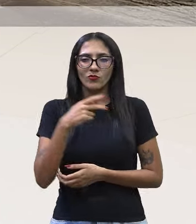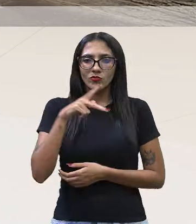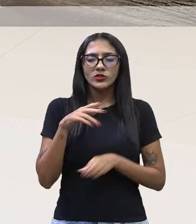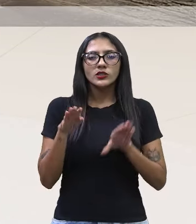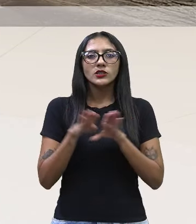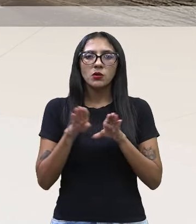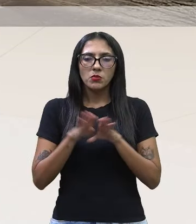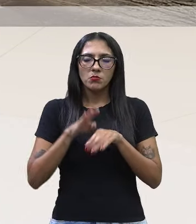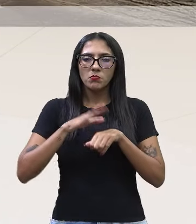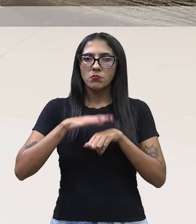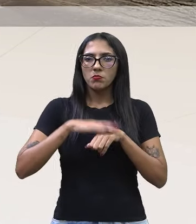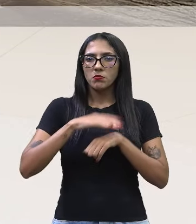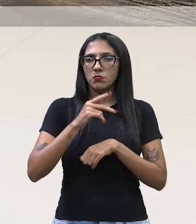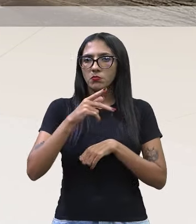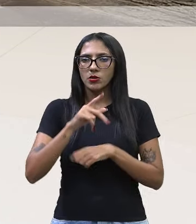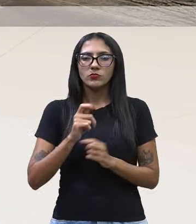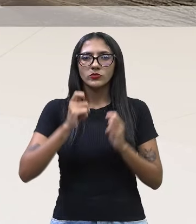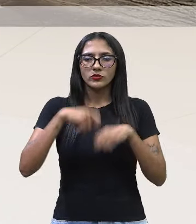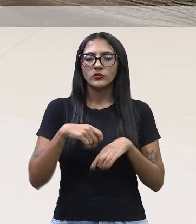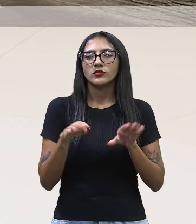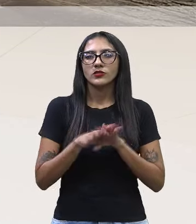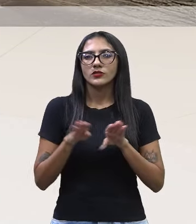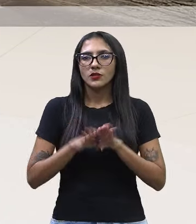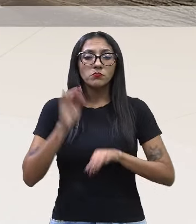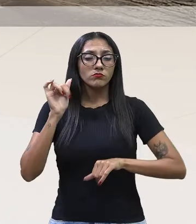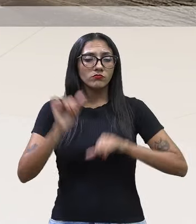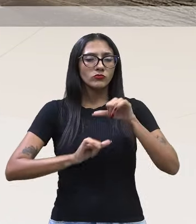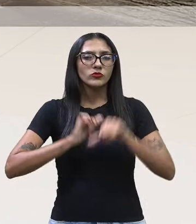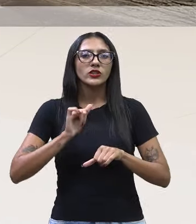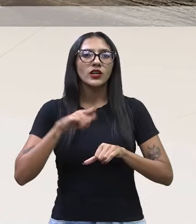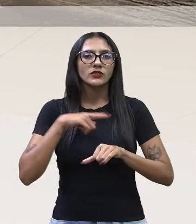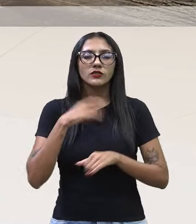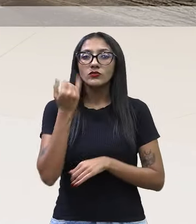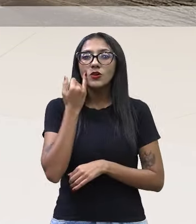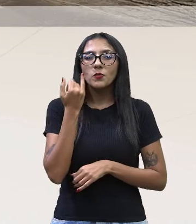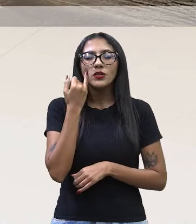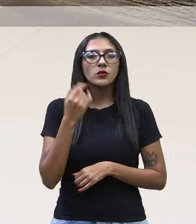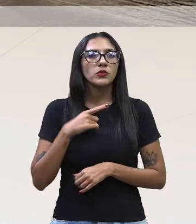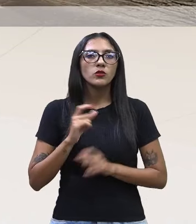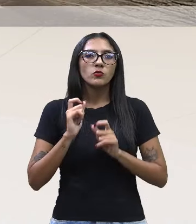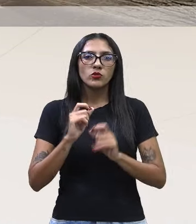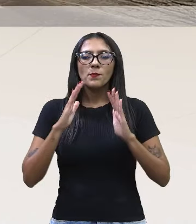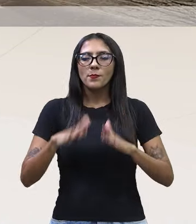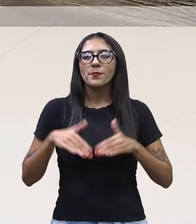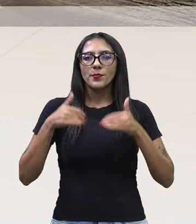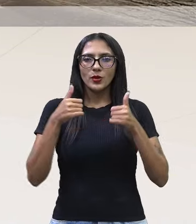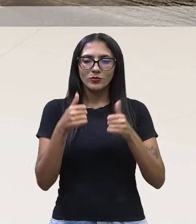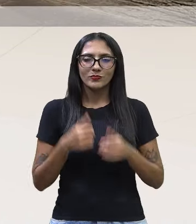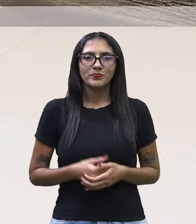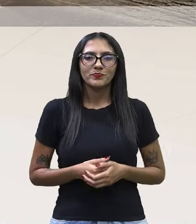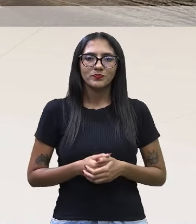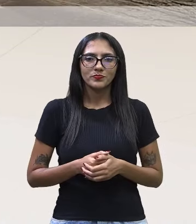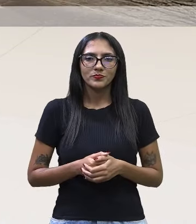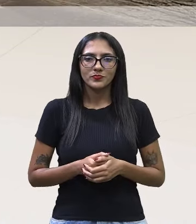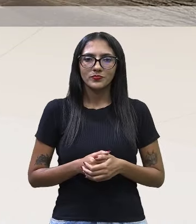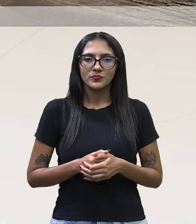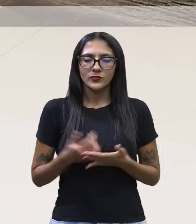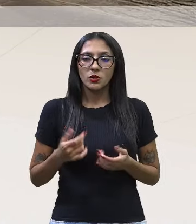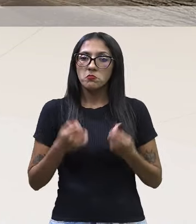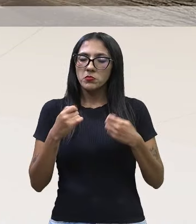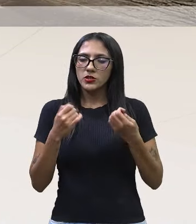de promover não é essa alteração aí de dados para dados melhores ser sincero na h responder os dados responder as